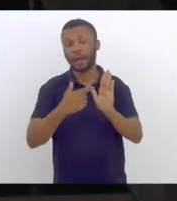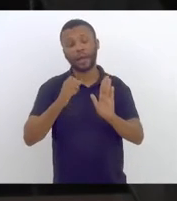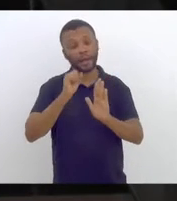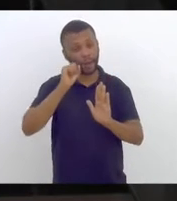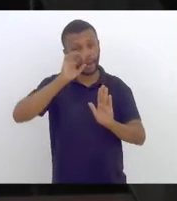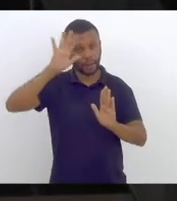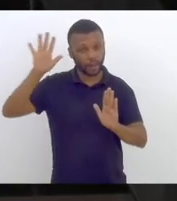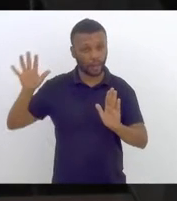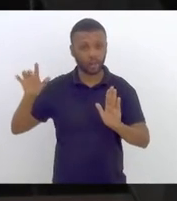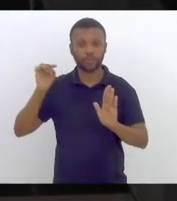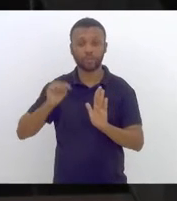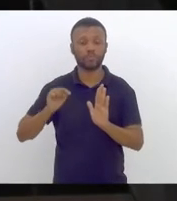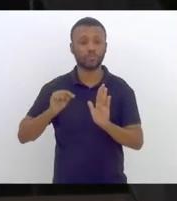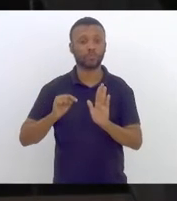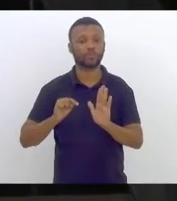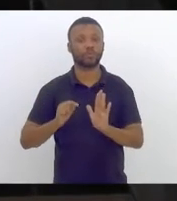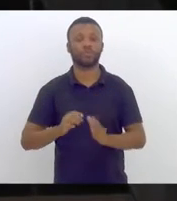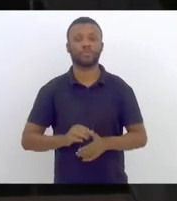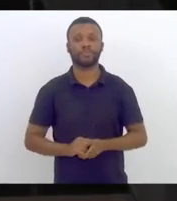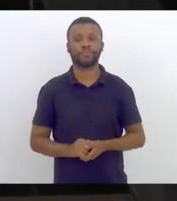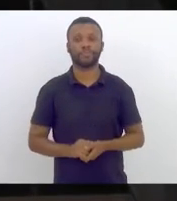que